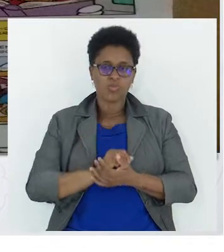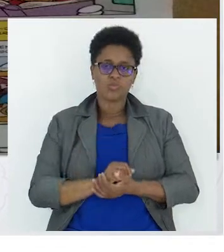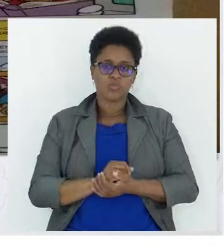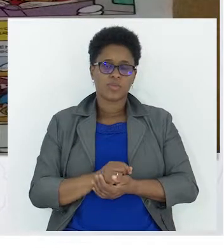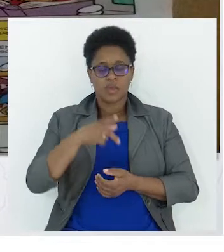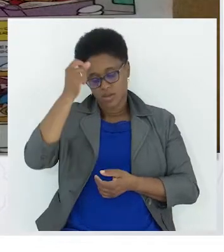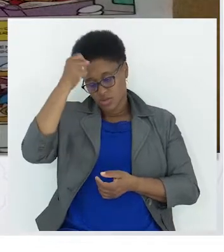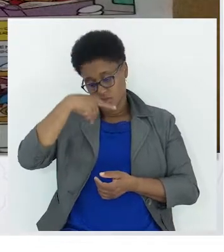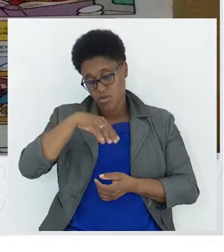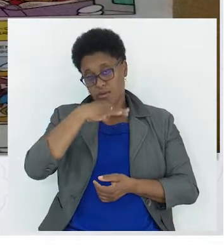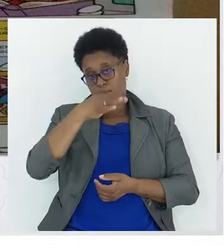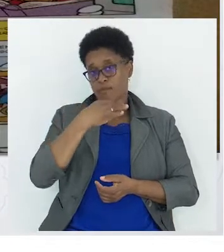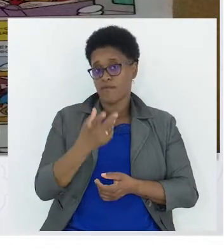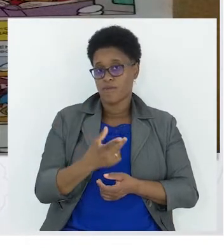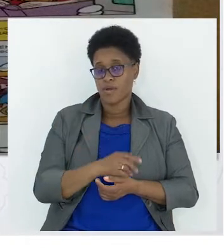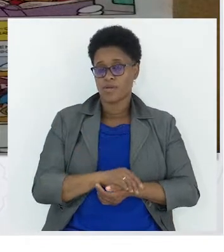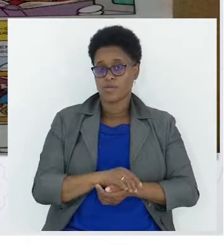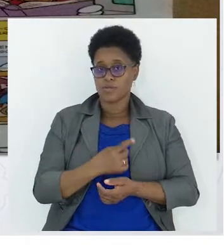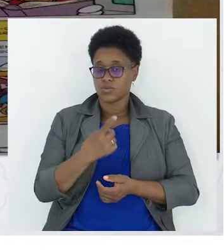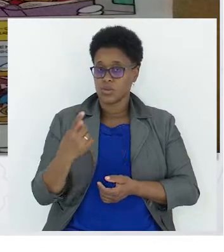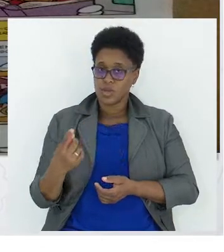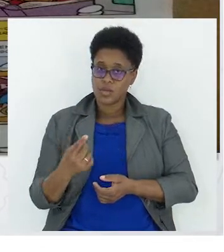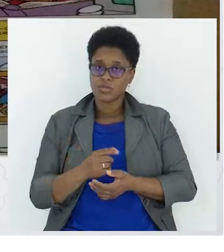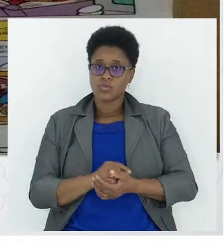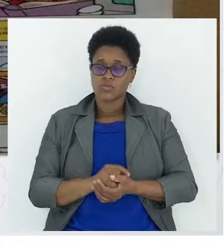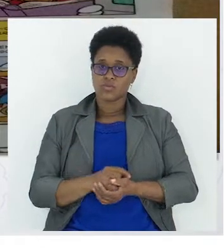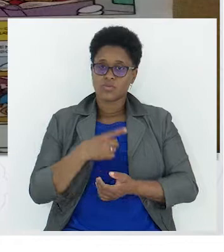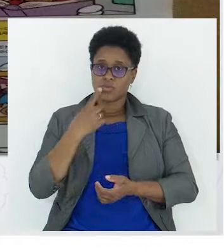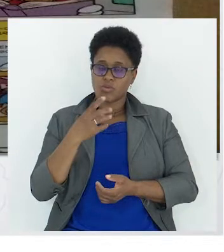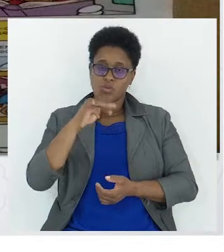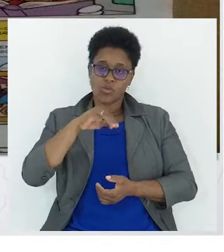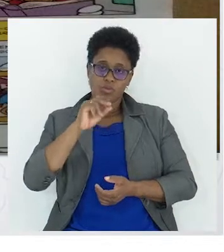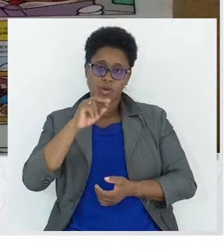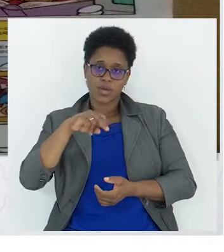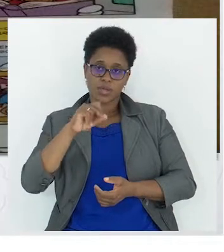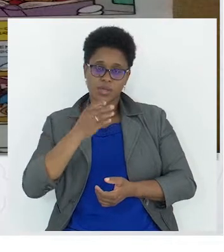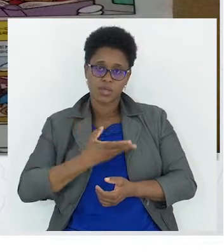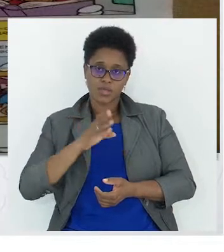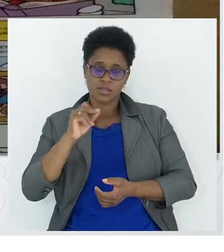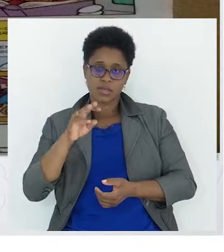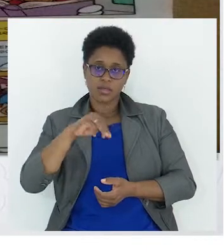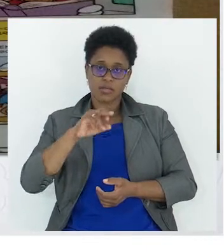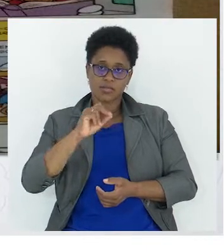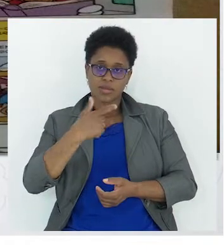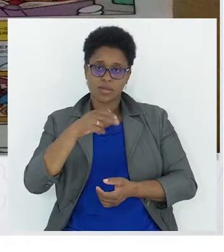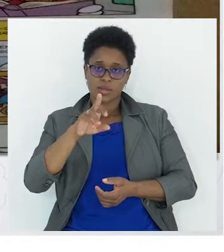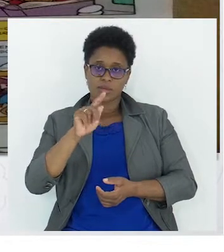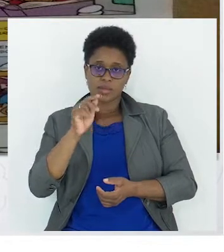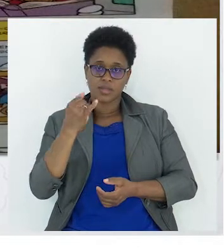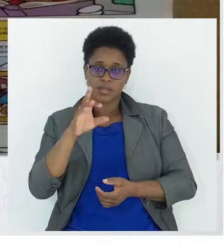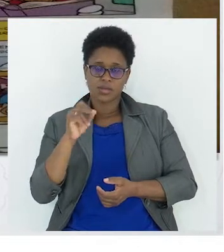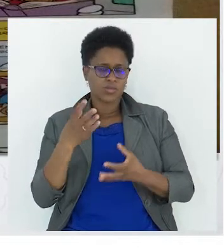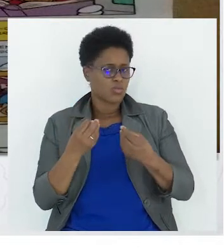A história fala de Azulado, um manager, matreiro, sem muitos